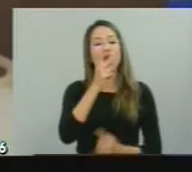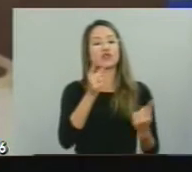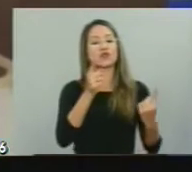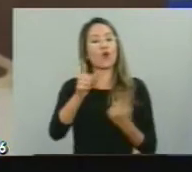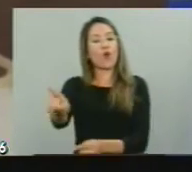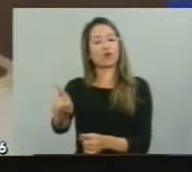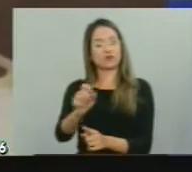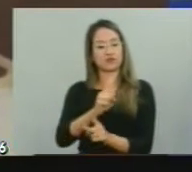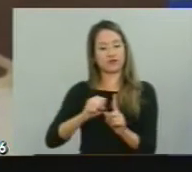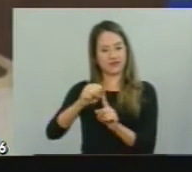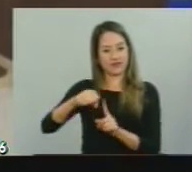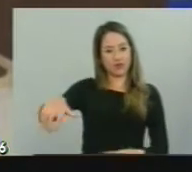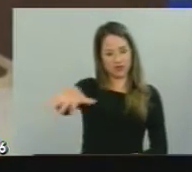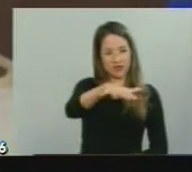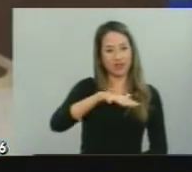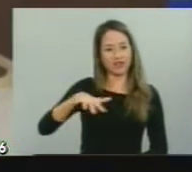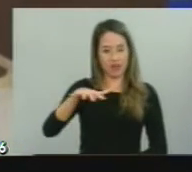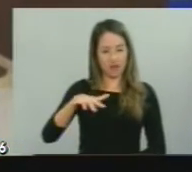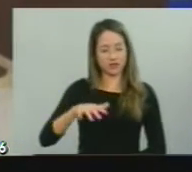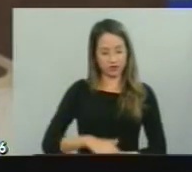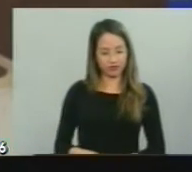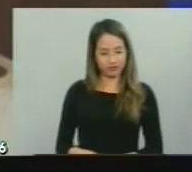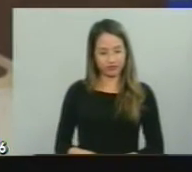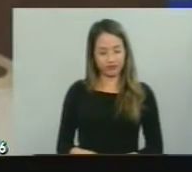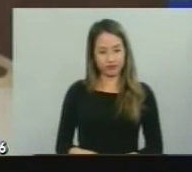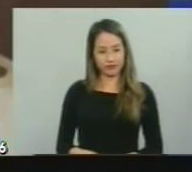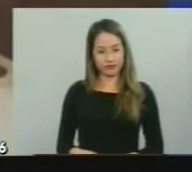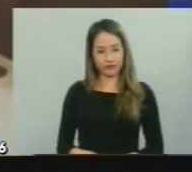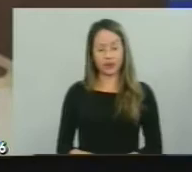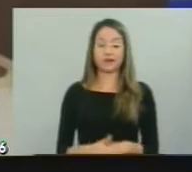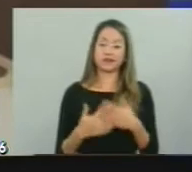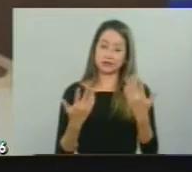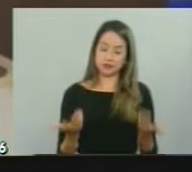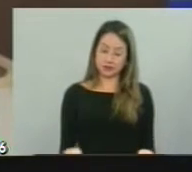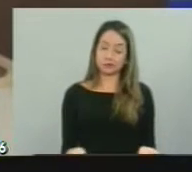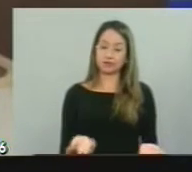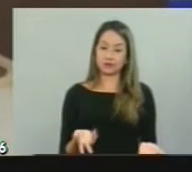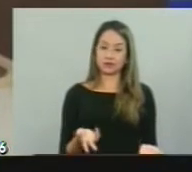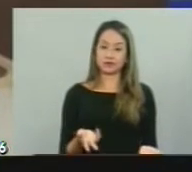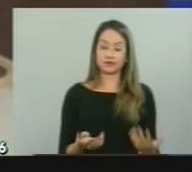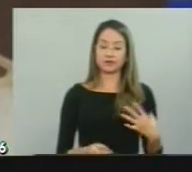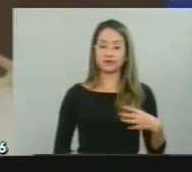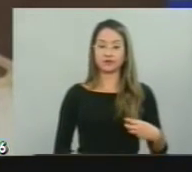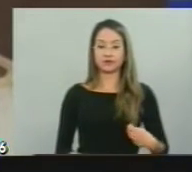ajuste mais violento, mais antipovo. Eu repito,